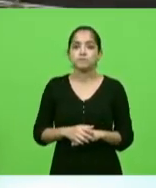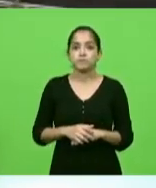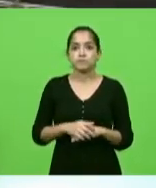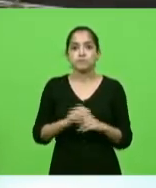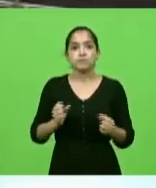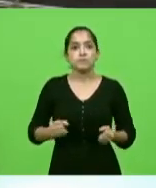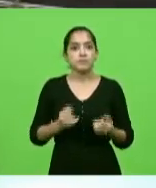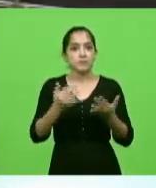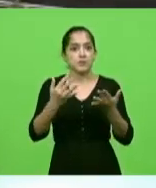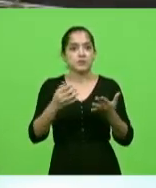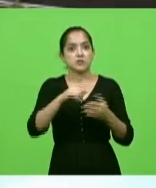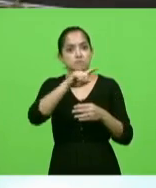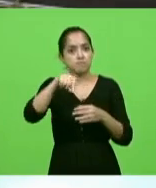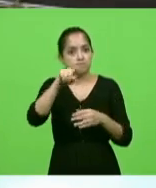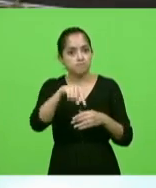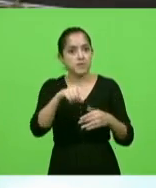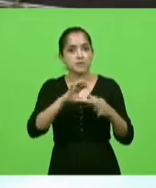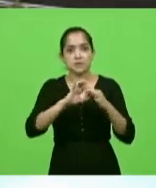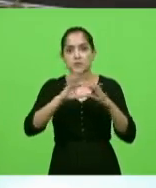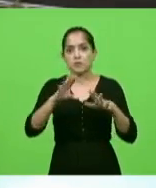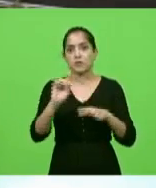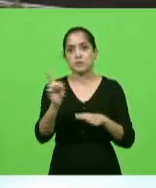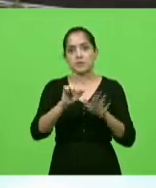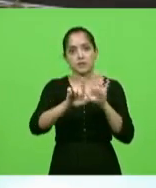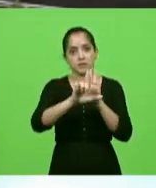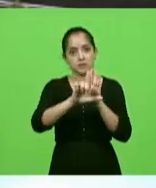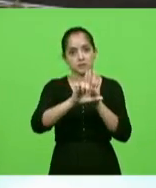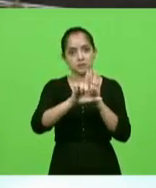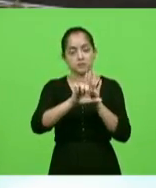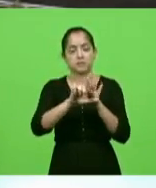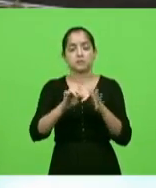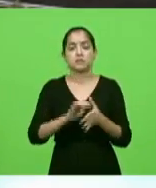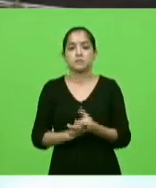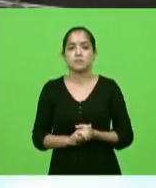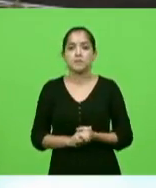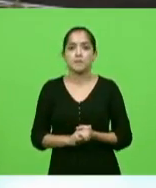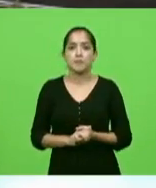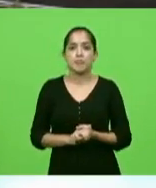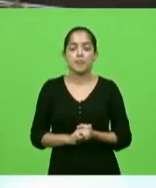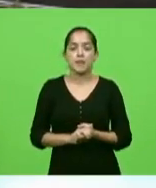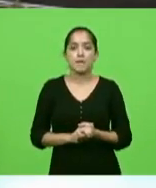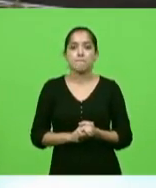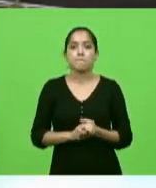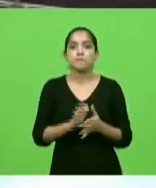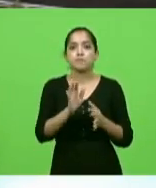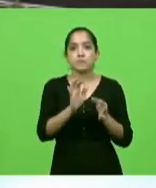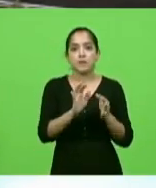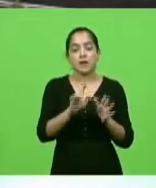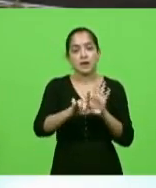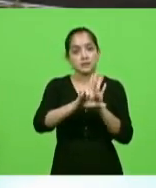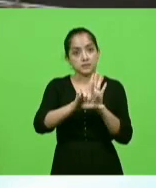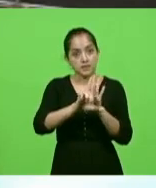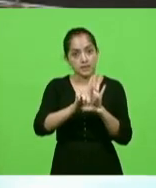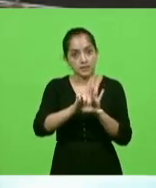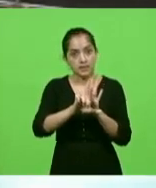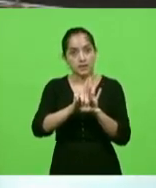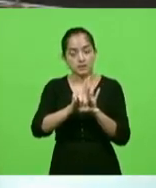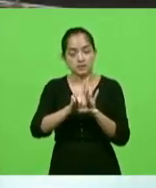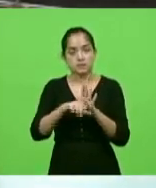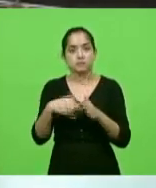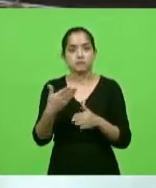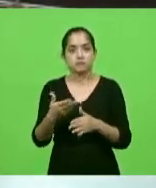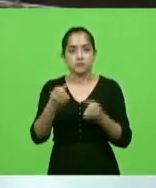ordenar despesa Não autorizada por lei e sem a observância das prescrições legais relativas as